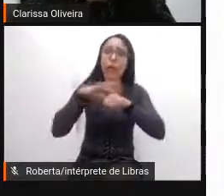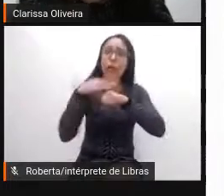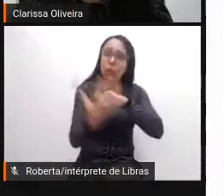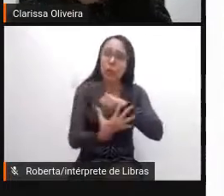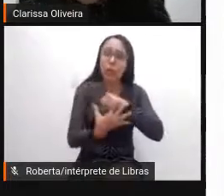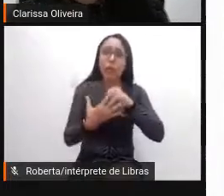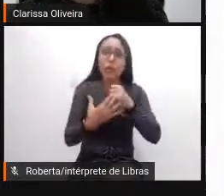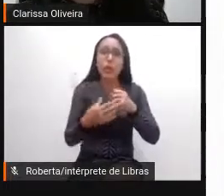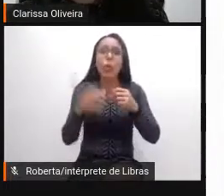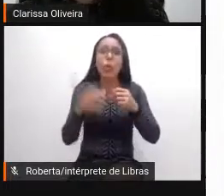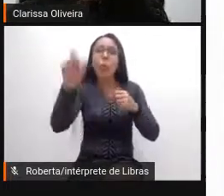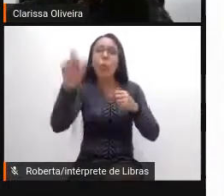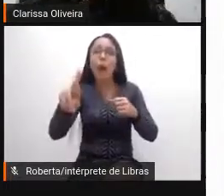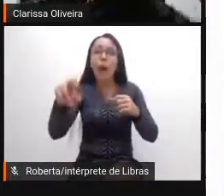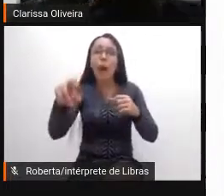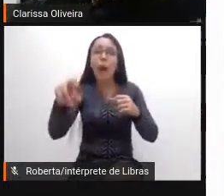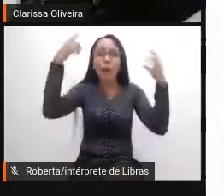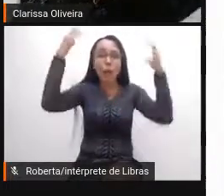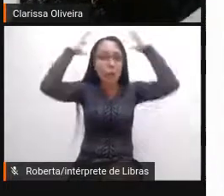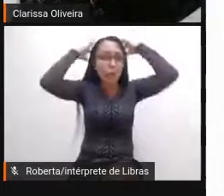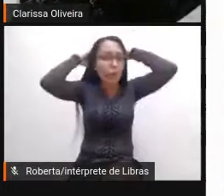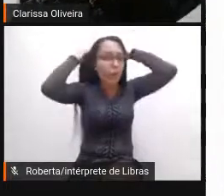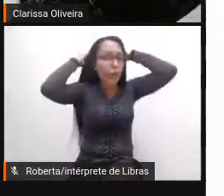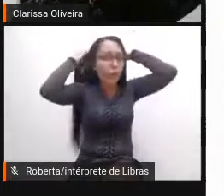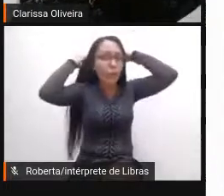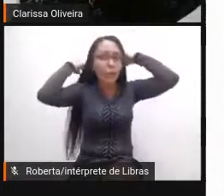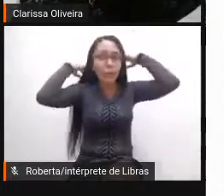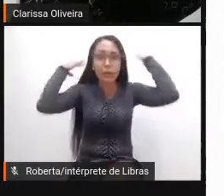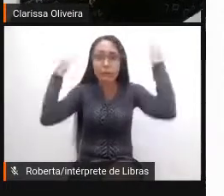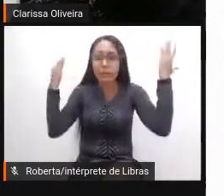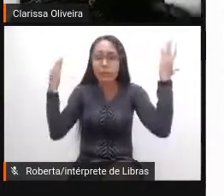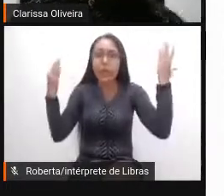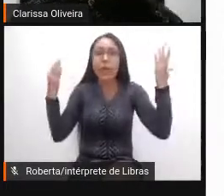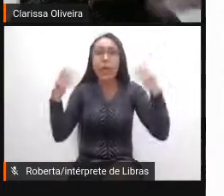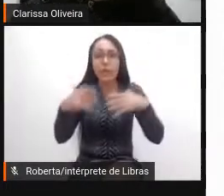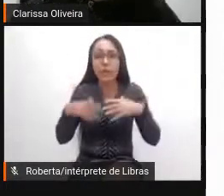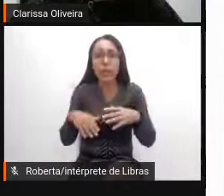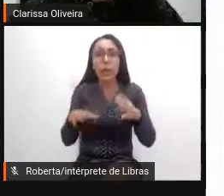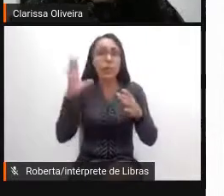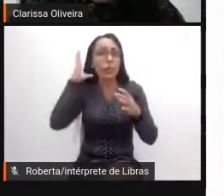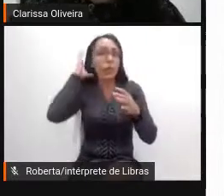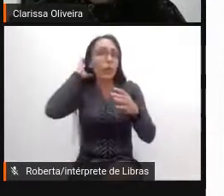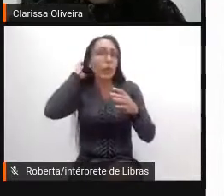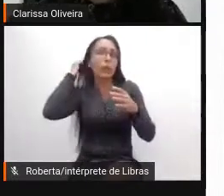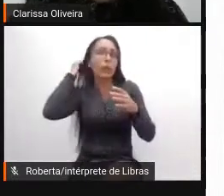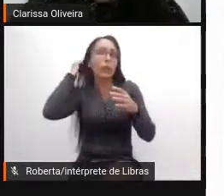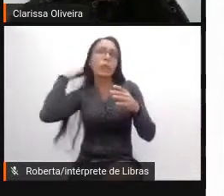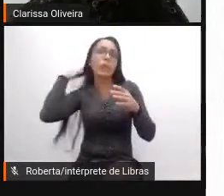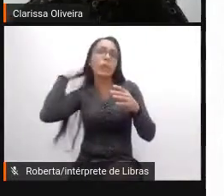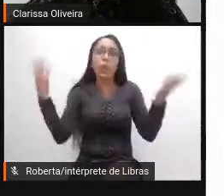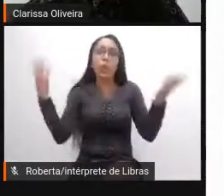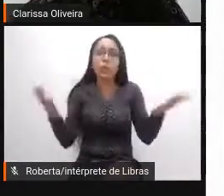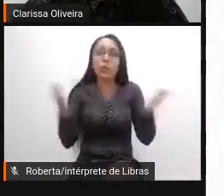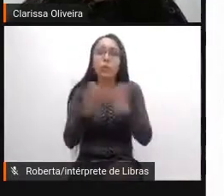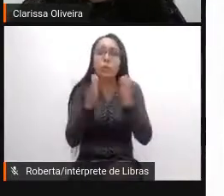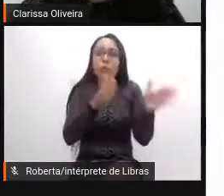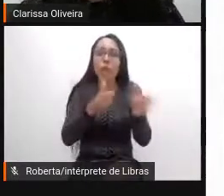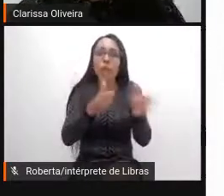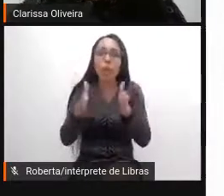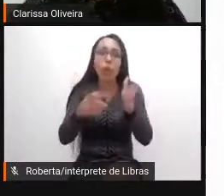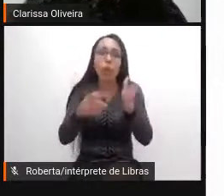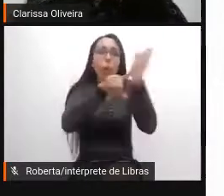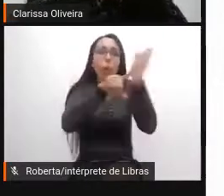por meio das gotículas. E aí, se ficar no meu cabelo, eu não sei até quanto tempo vai durar, porque os estudos ainda não